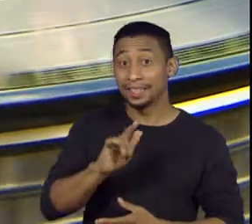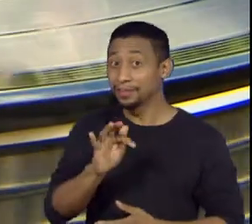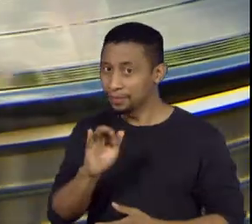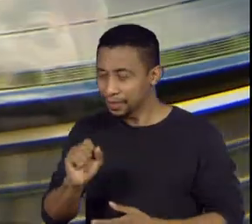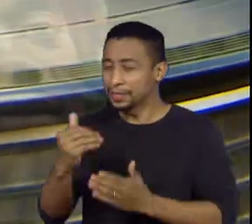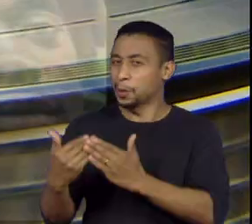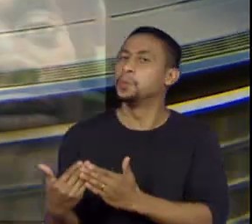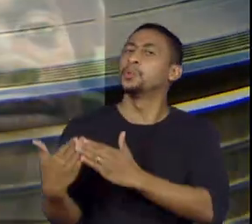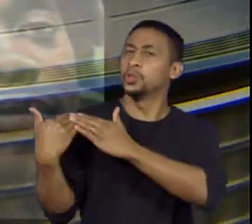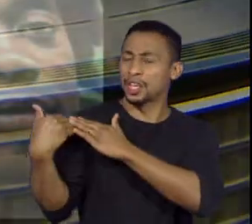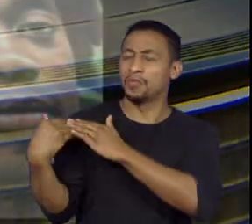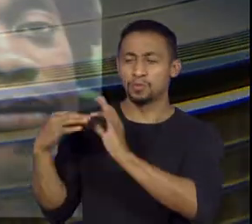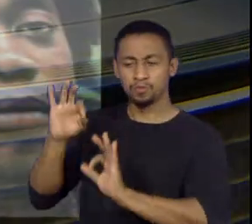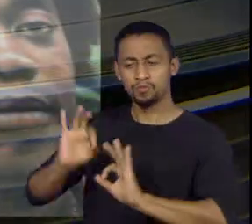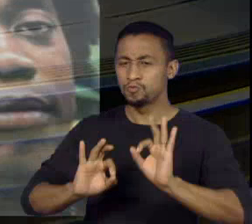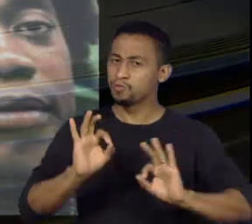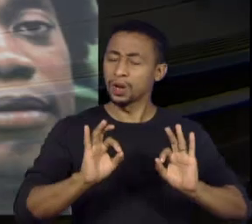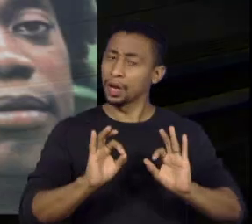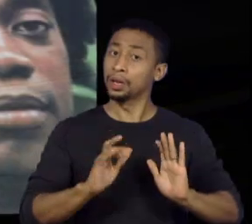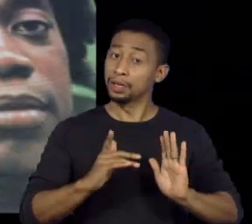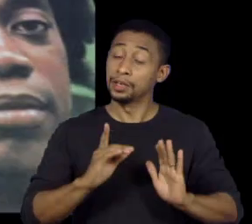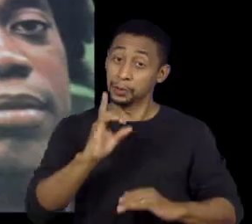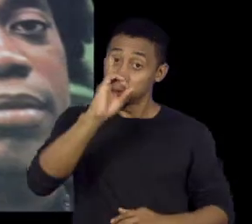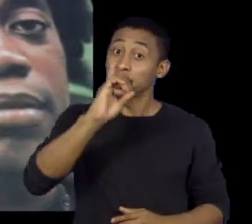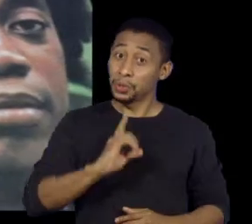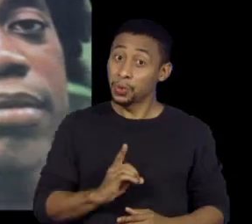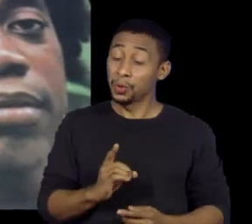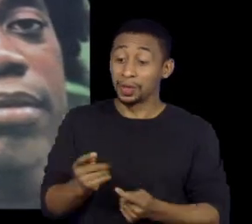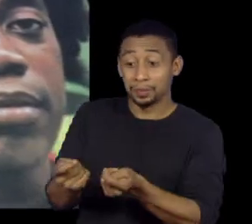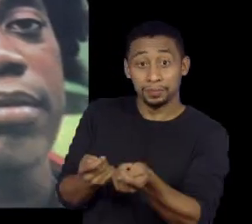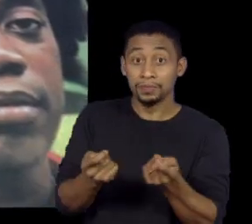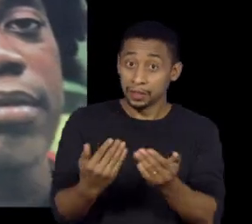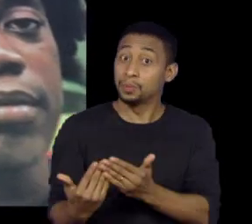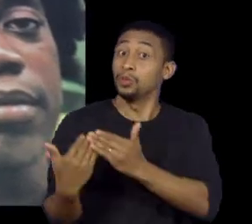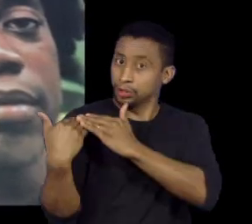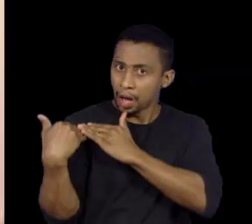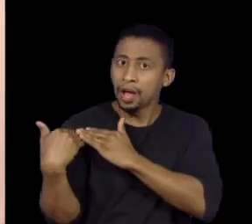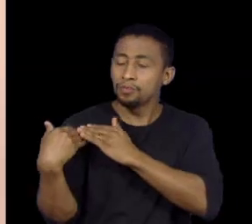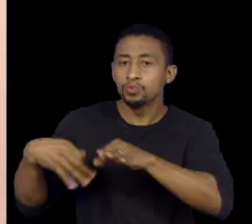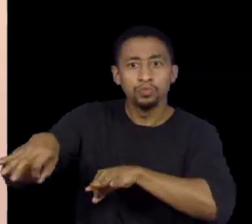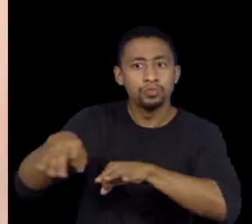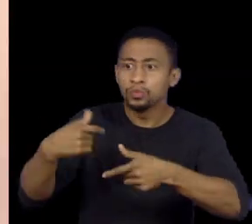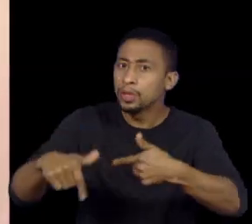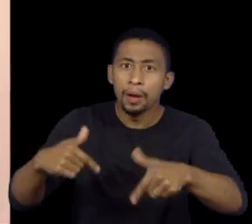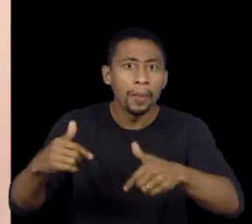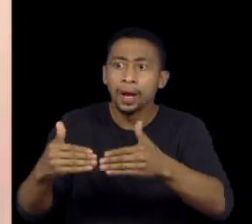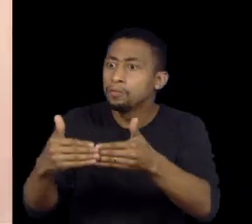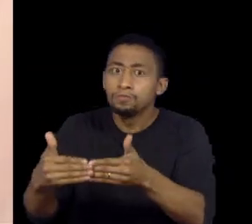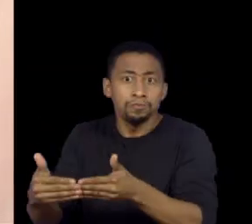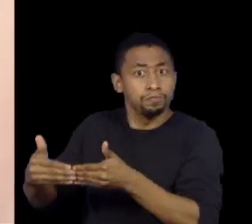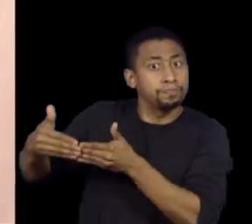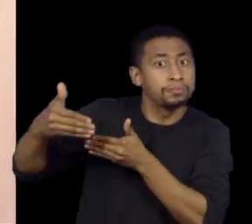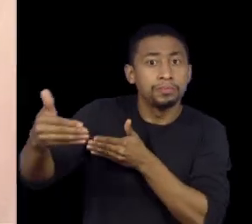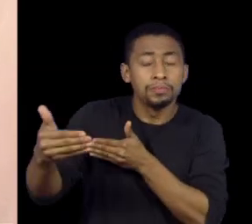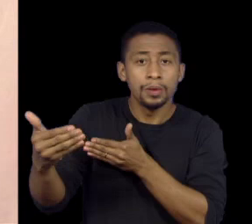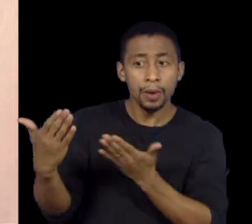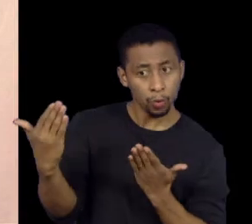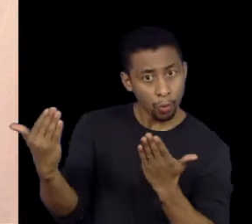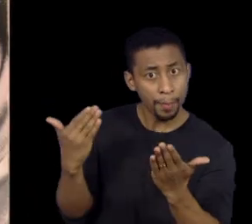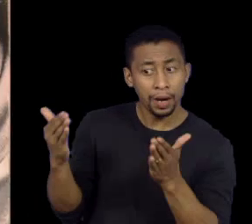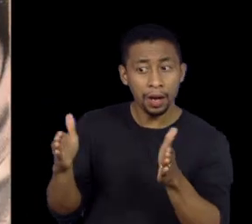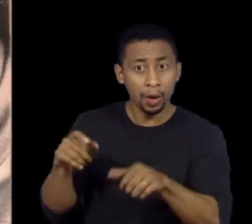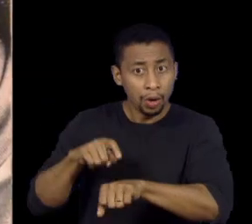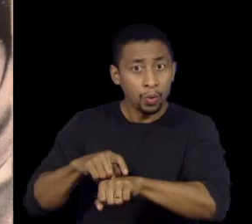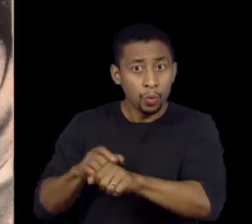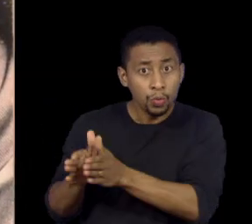Elifas se encarregou de toda a direção de arte da coleção, um projeto bastante avançado para a época. Além de ter